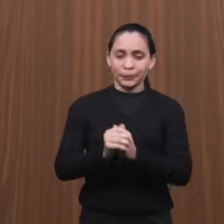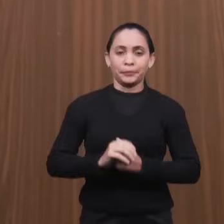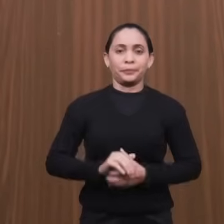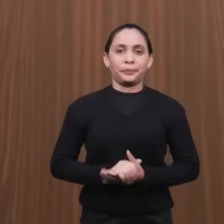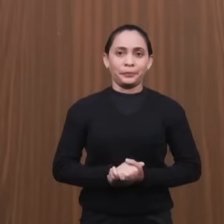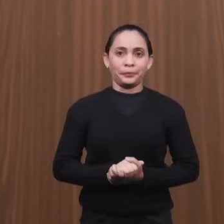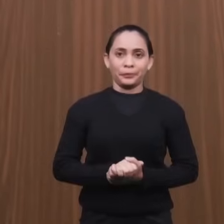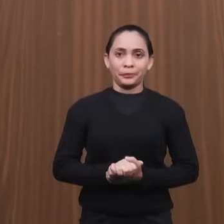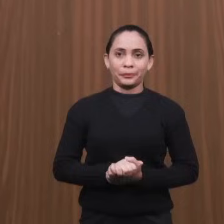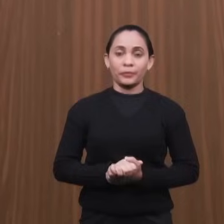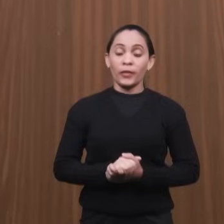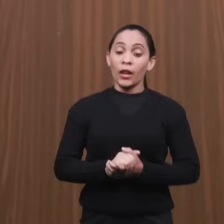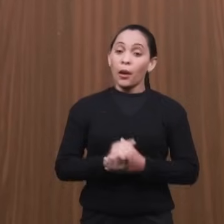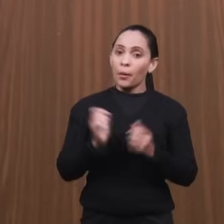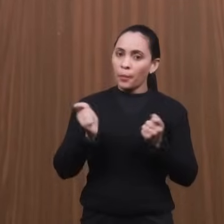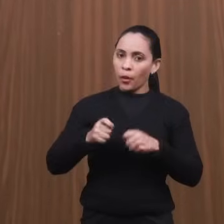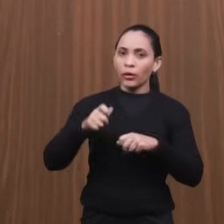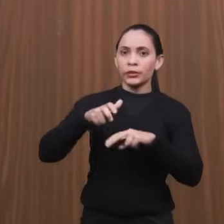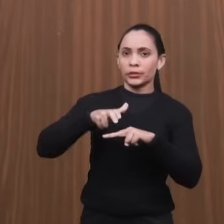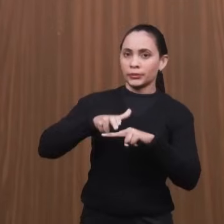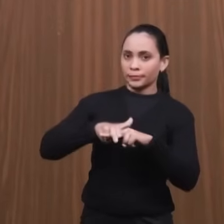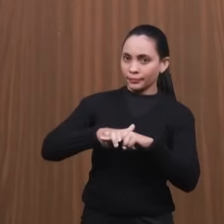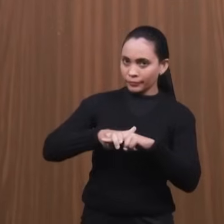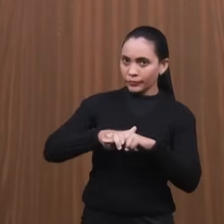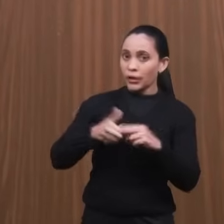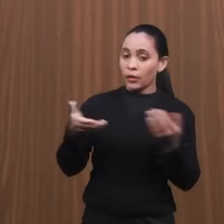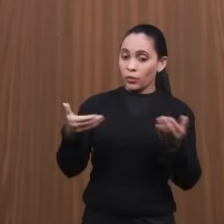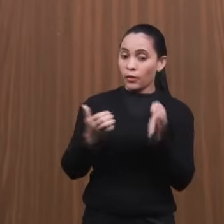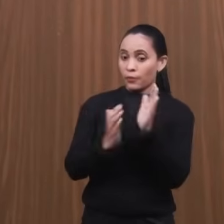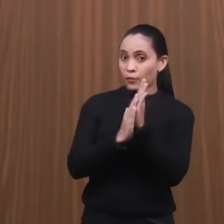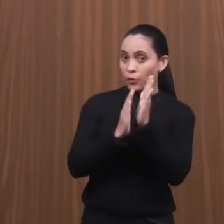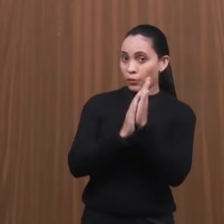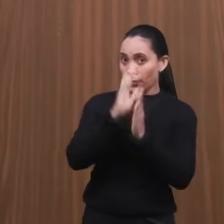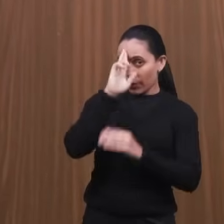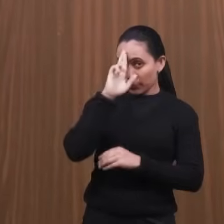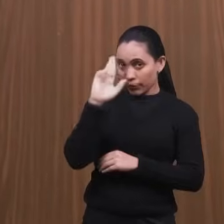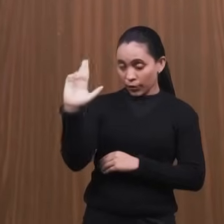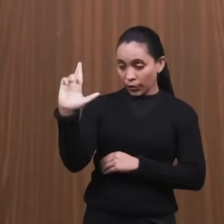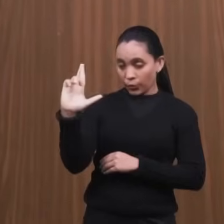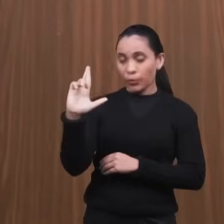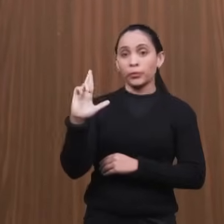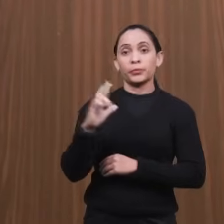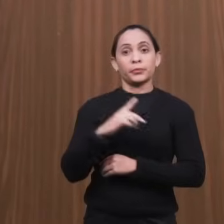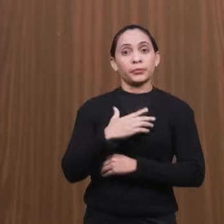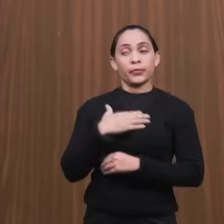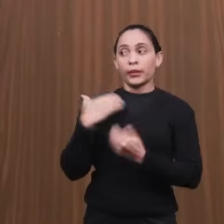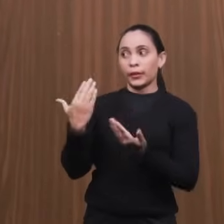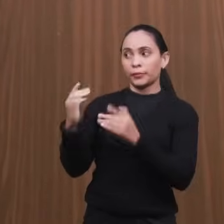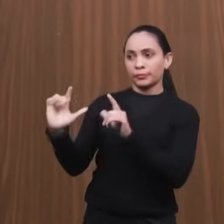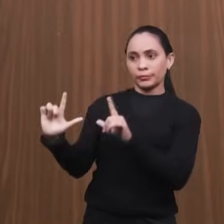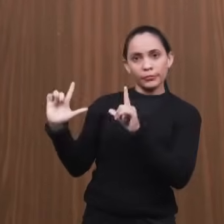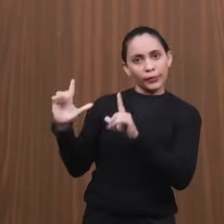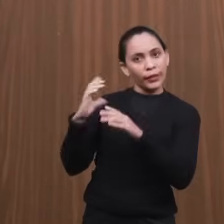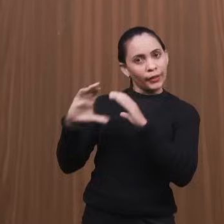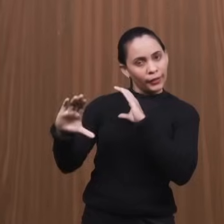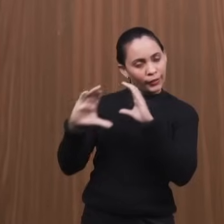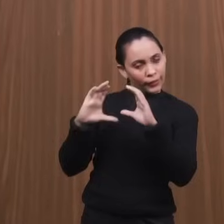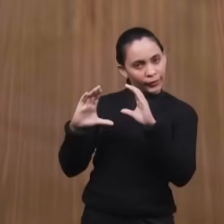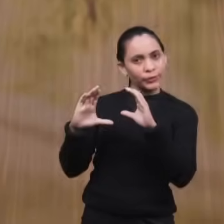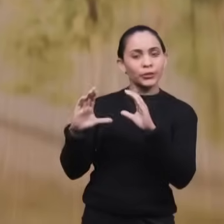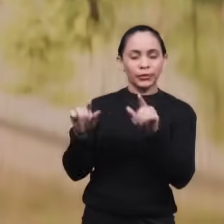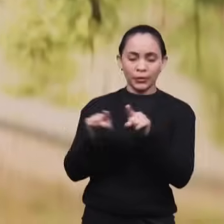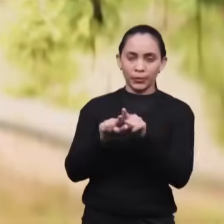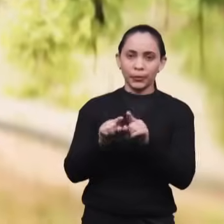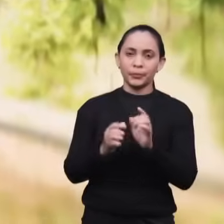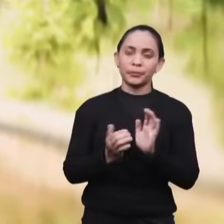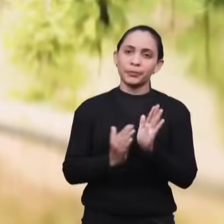Amém. Os irmãos podem se assentar, vamos louvar ao Senhor, o hino vai ser projetado, mas cante também esse louvor em sua